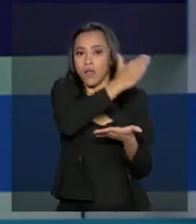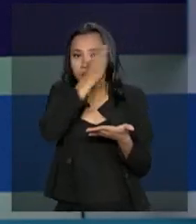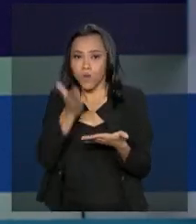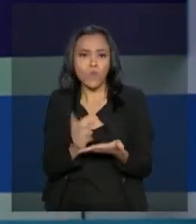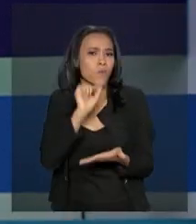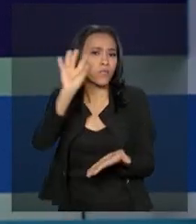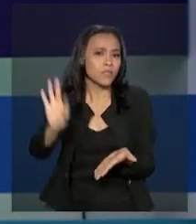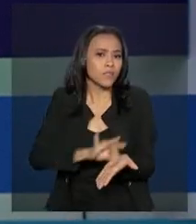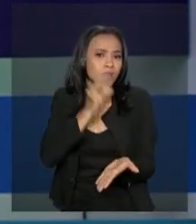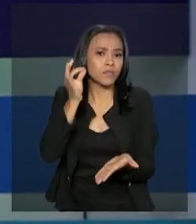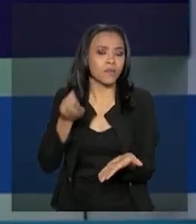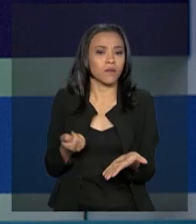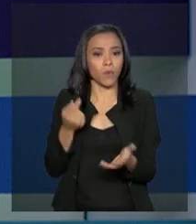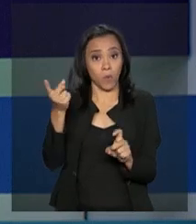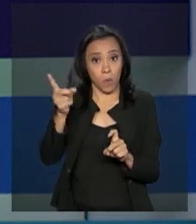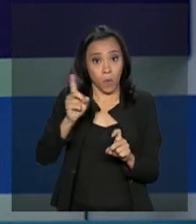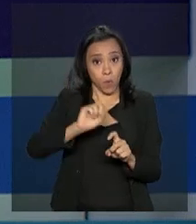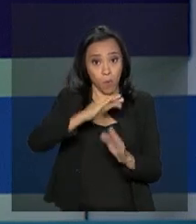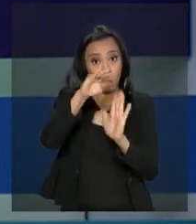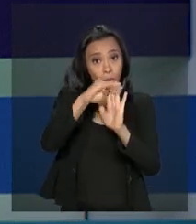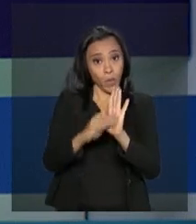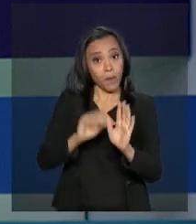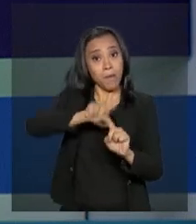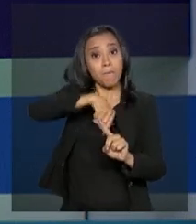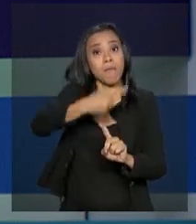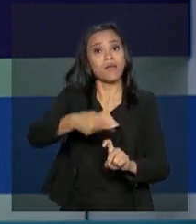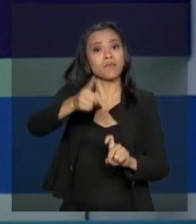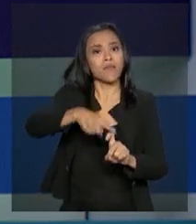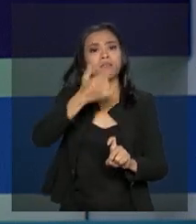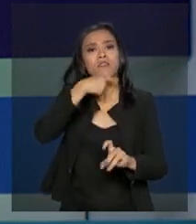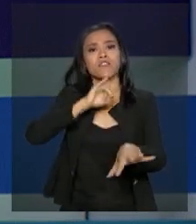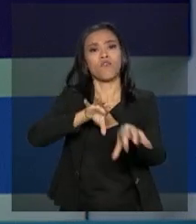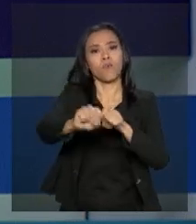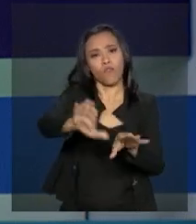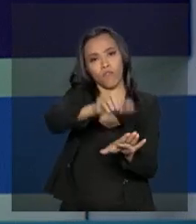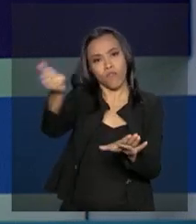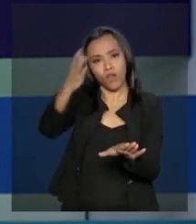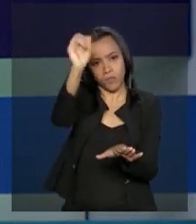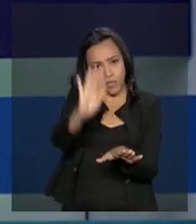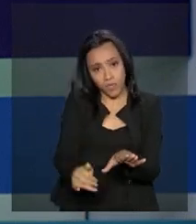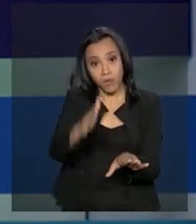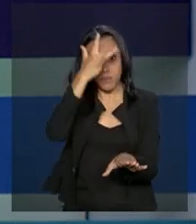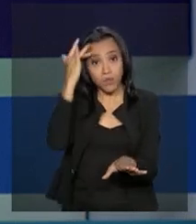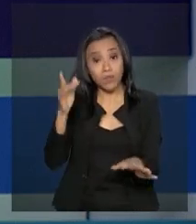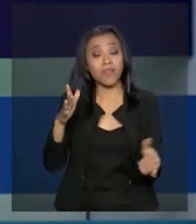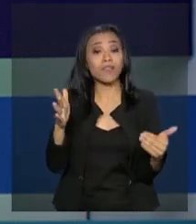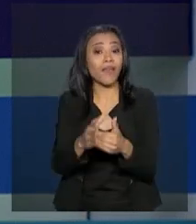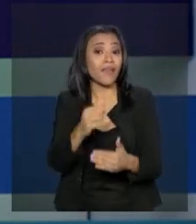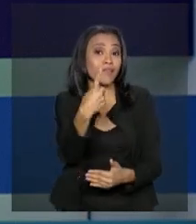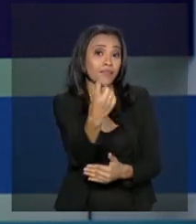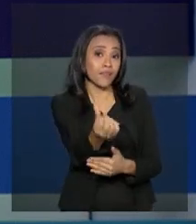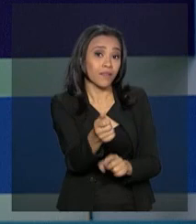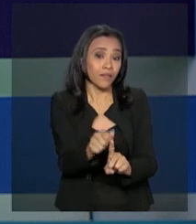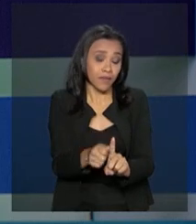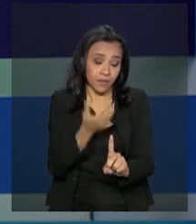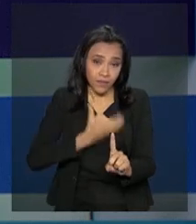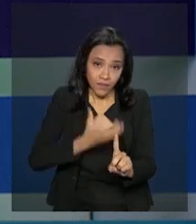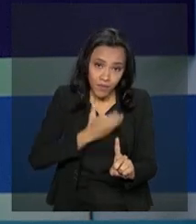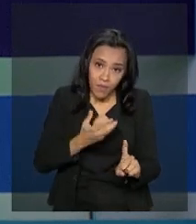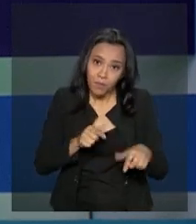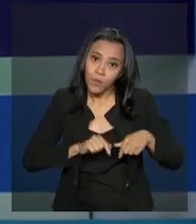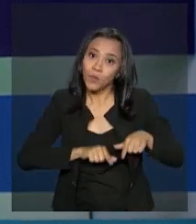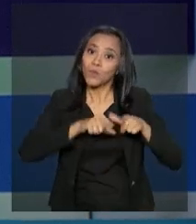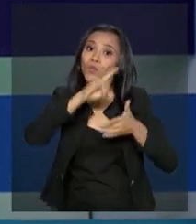mais médicos para profissionais formados no exterior os candidatos agora terão até 16 de dezembro para enviarem a documentação